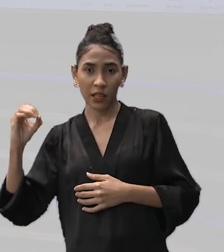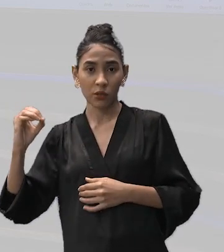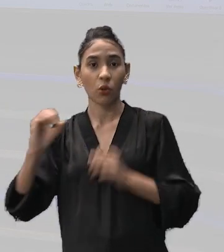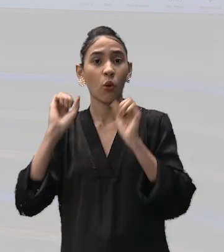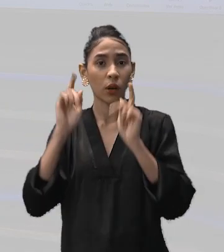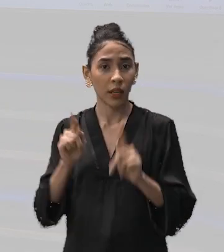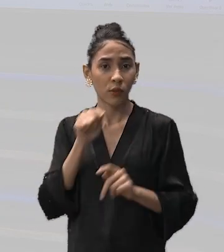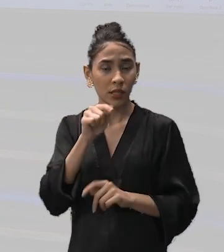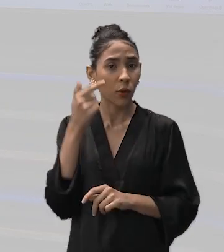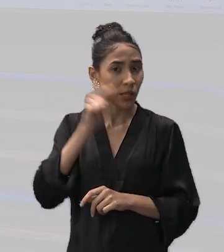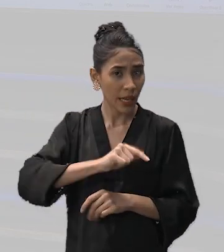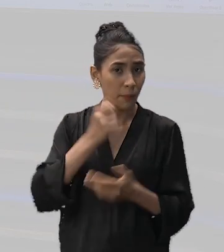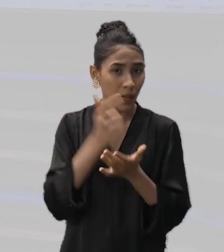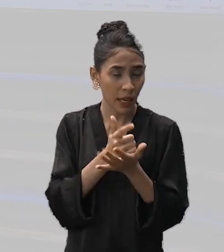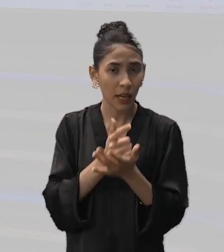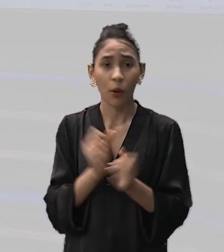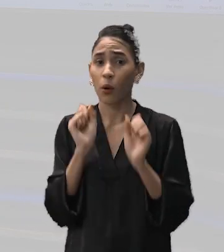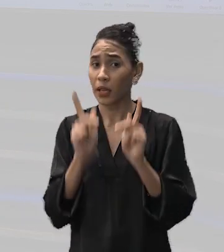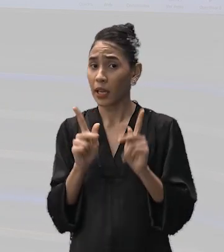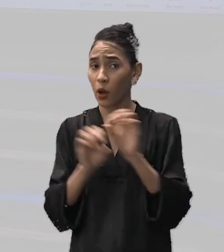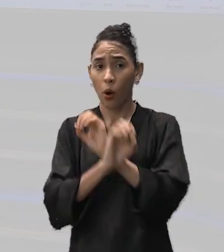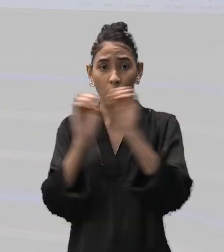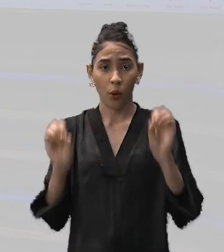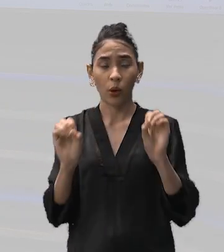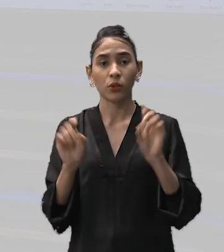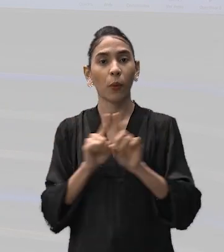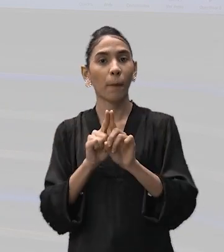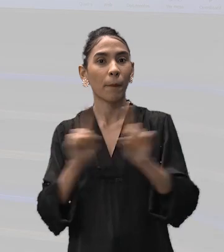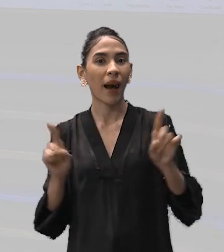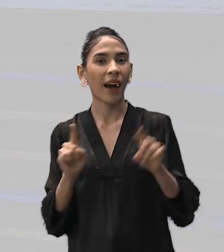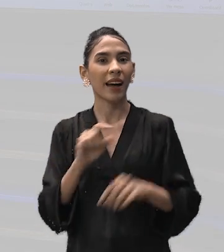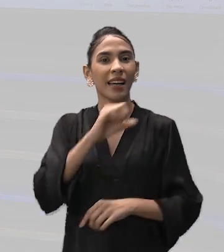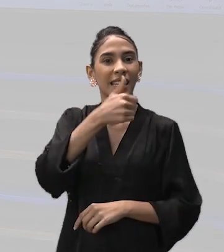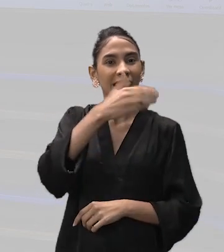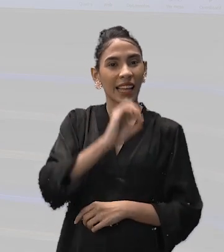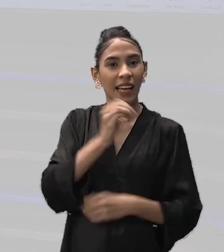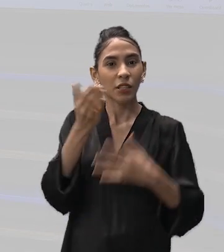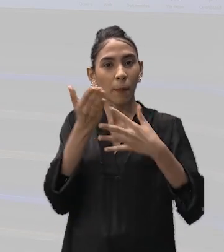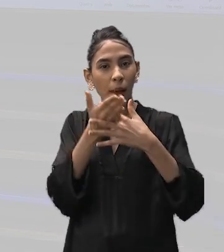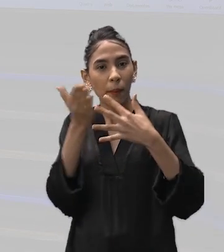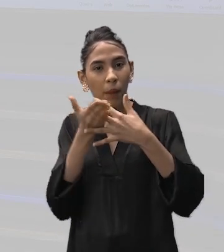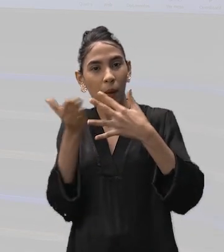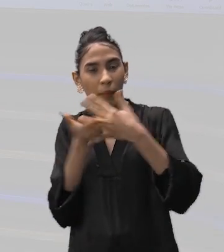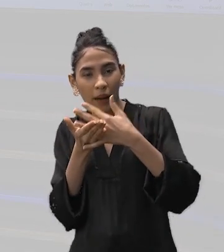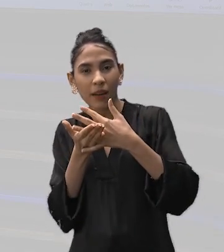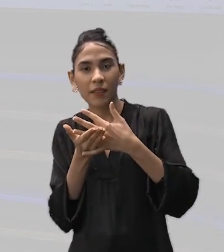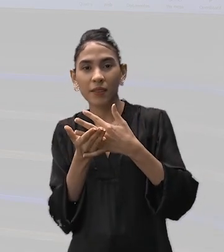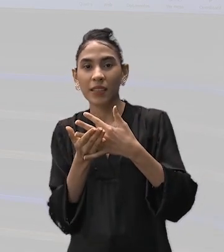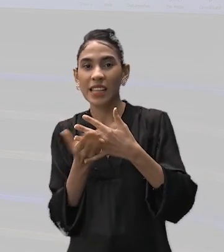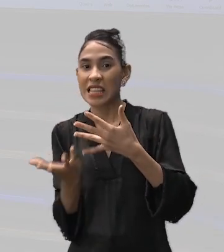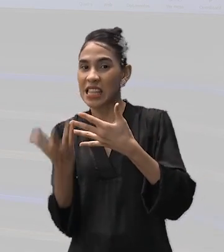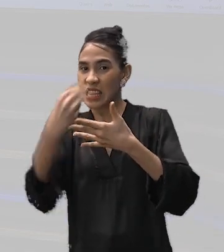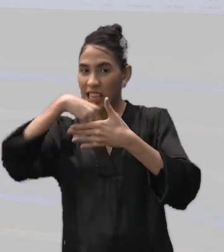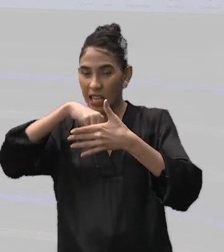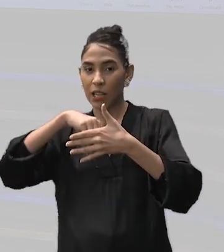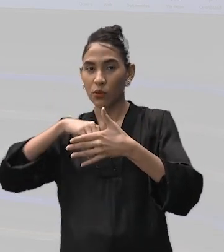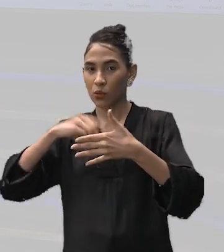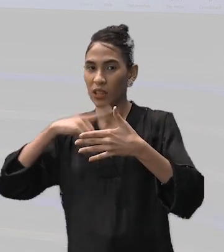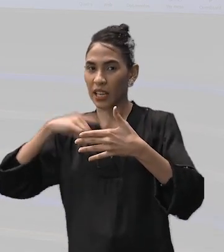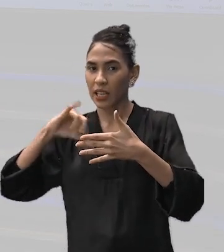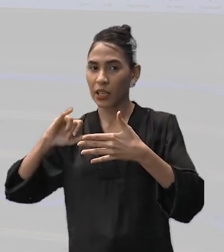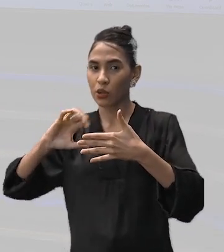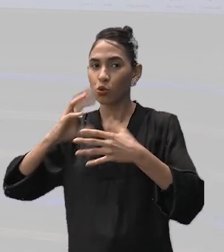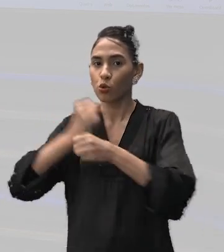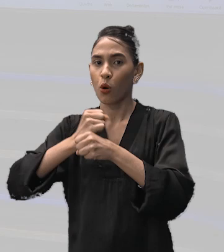consegue pagar? Ok. Agora, essas 10 parcelas, nelas vão ser embutidos